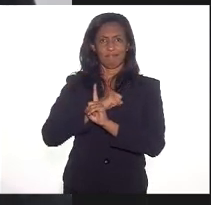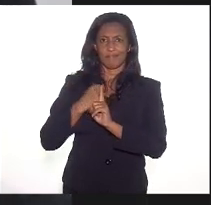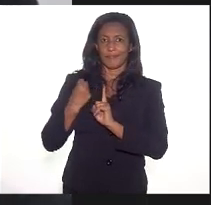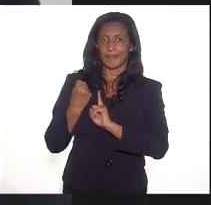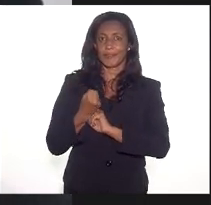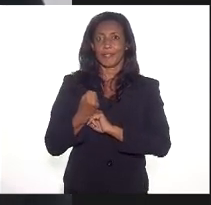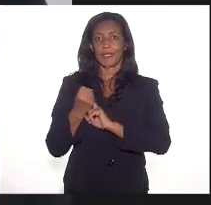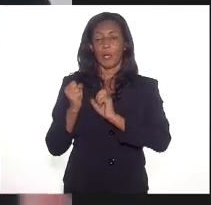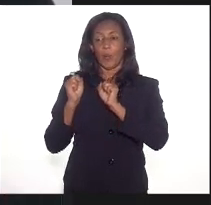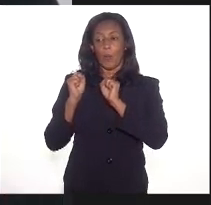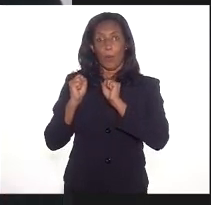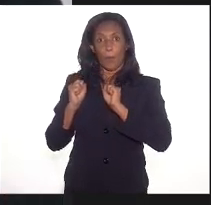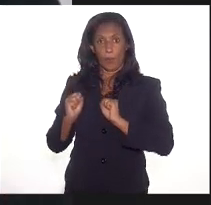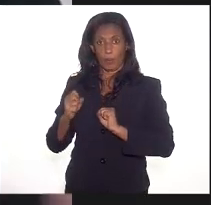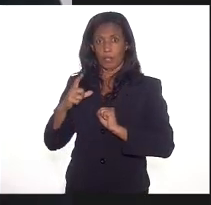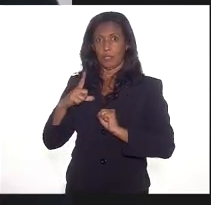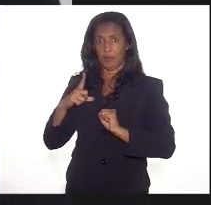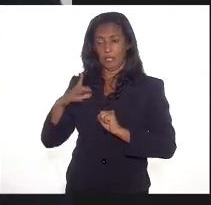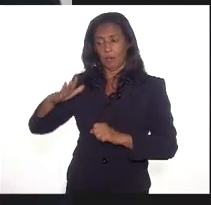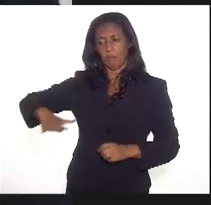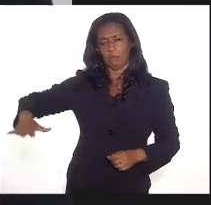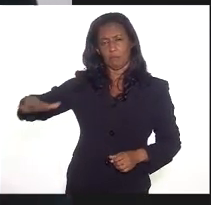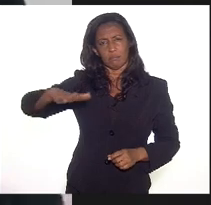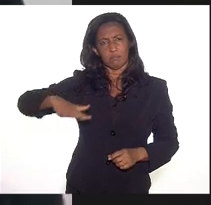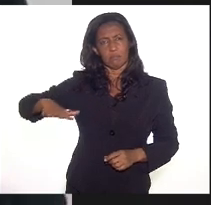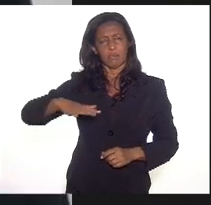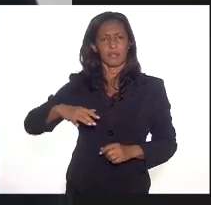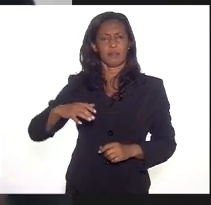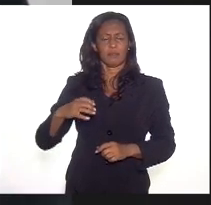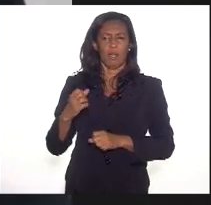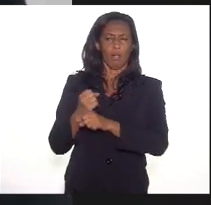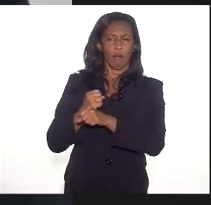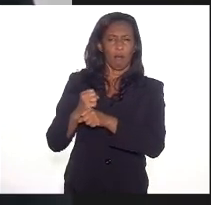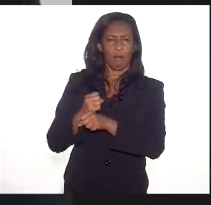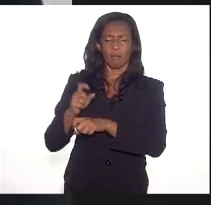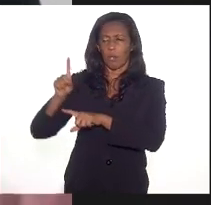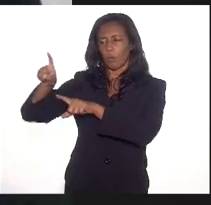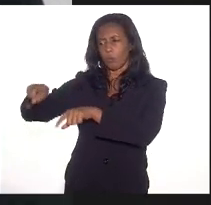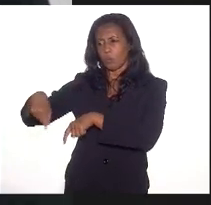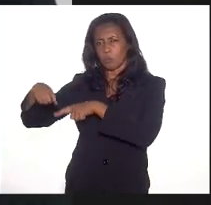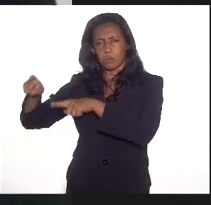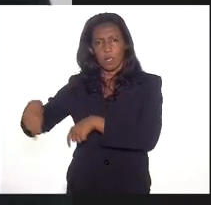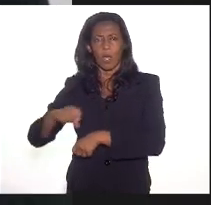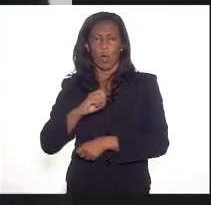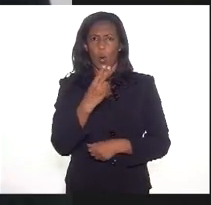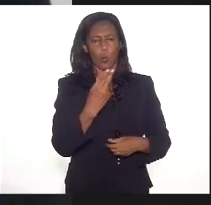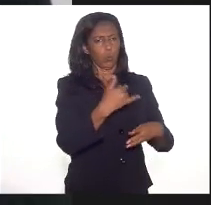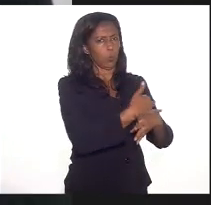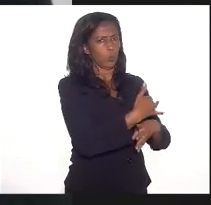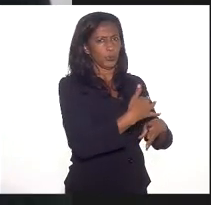que o poder público tem com a população há muitos anos, seja na área rural, seja na área urbana, enfim.